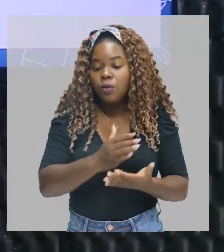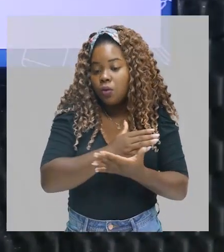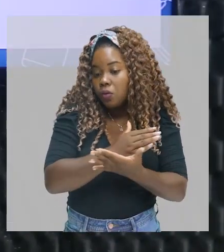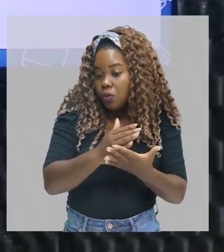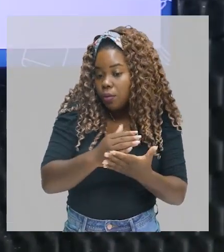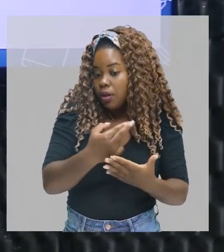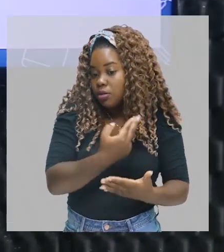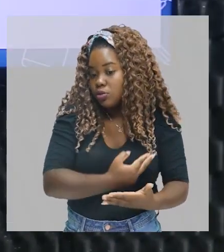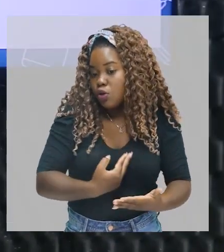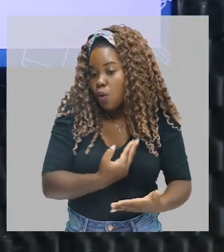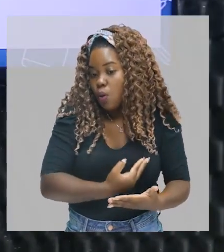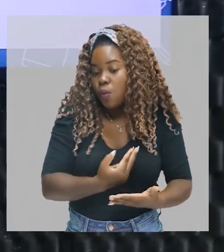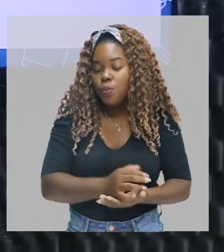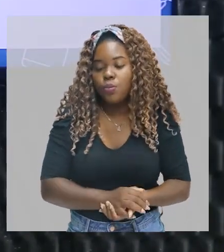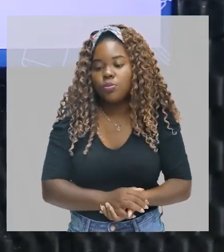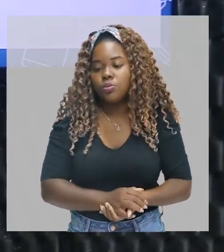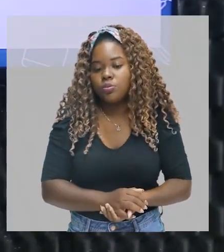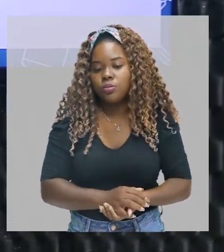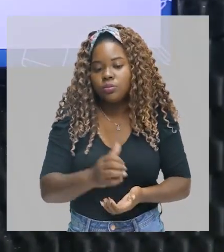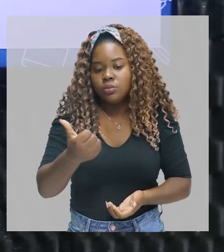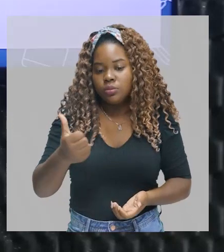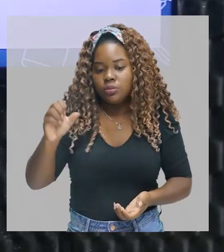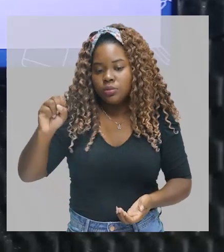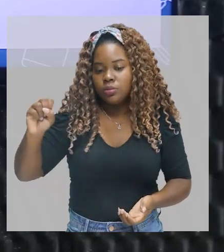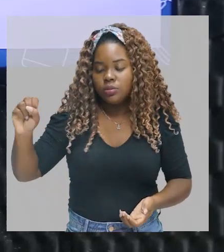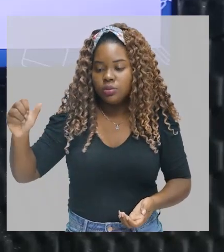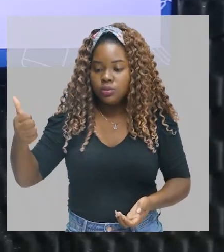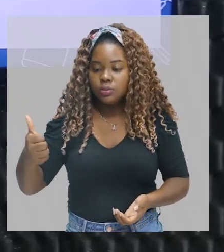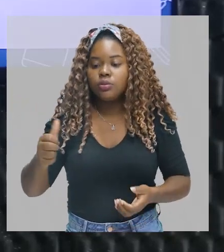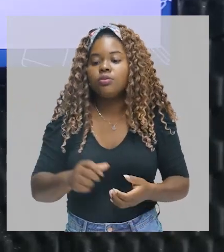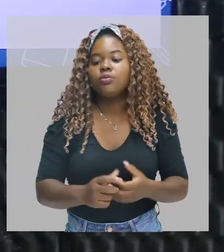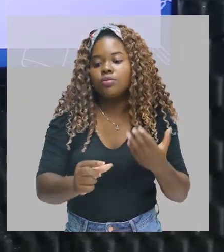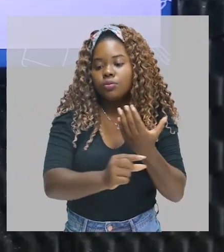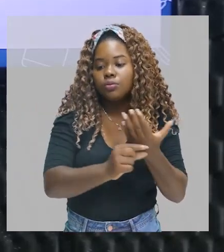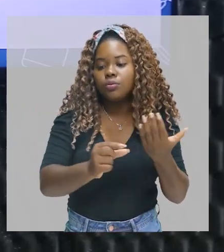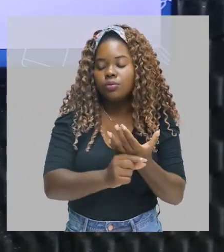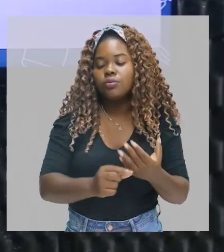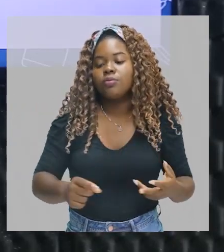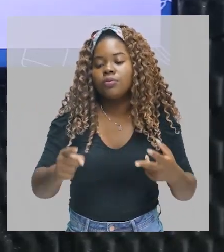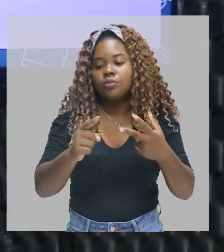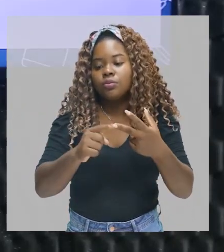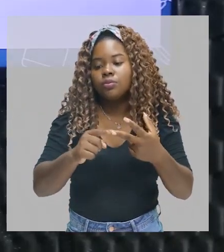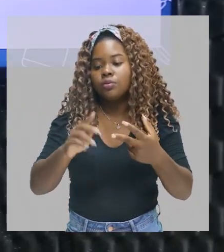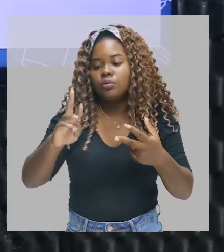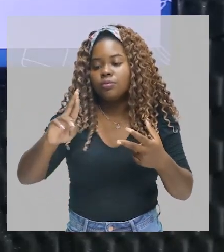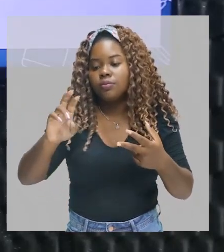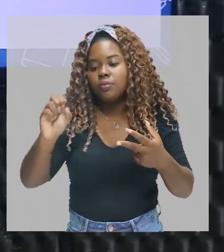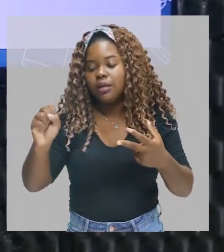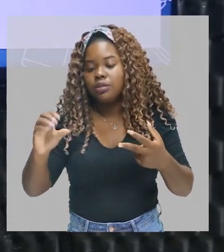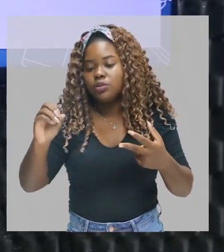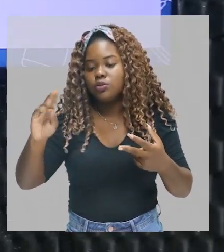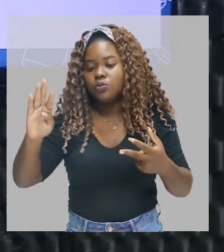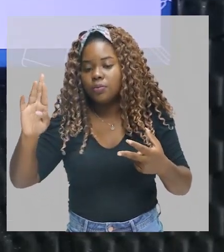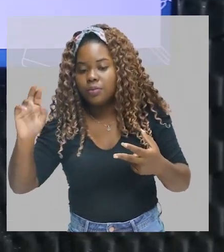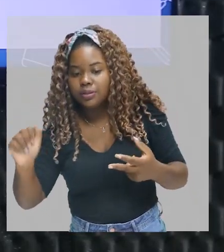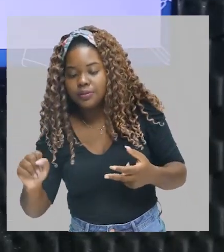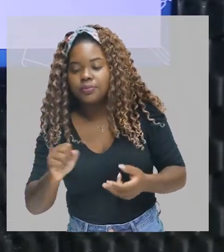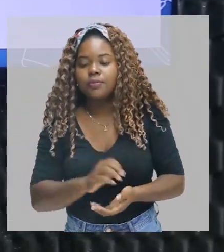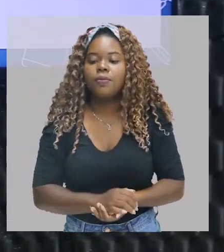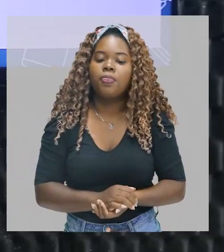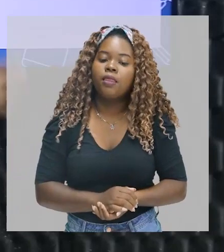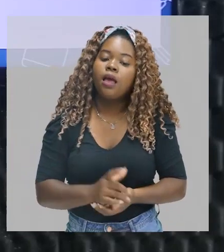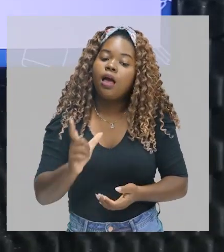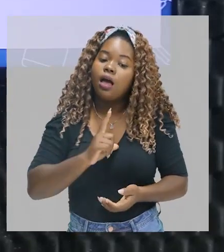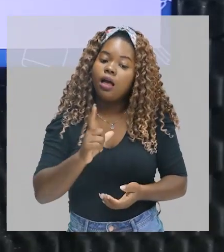começa o romantismo, 1881 termina, com a publicação de Memórias Póstumas de Brás Cubas. Aí eu tenho,